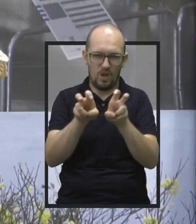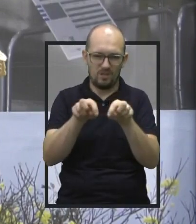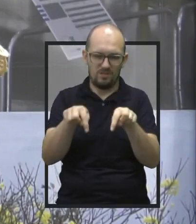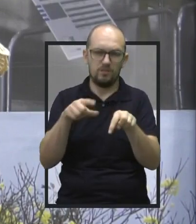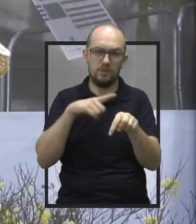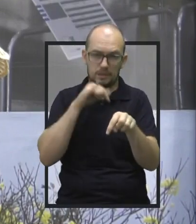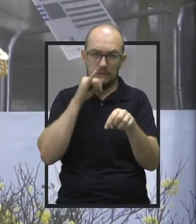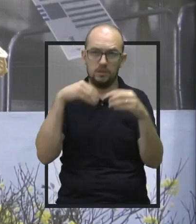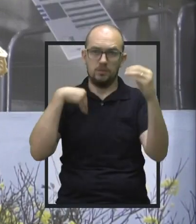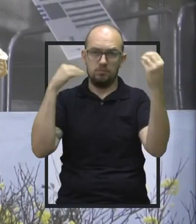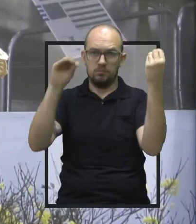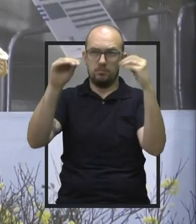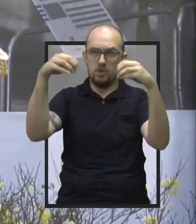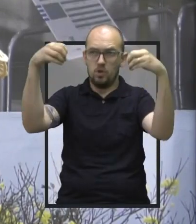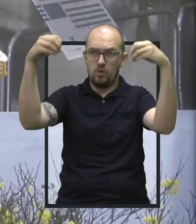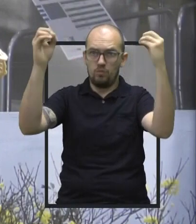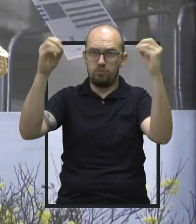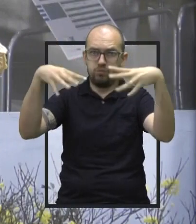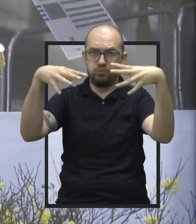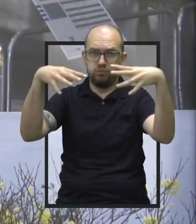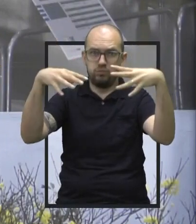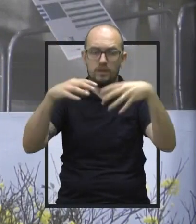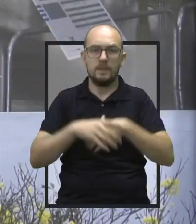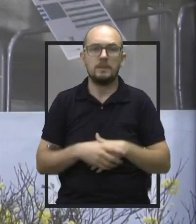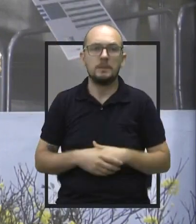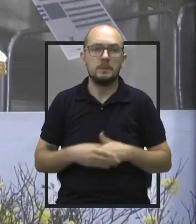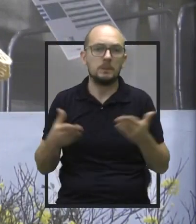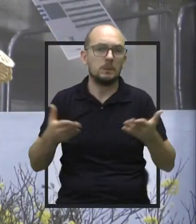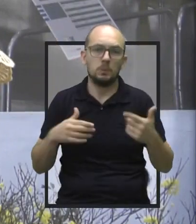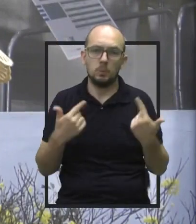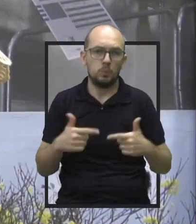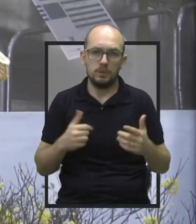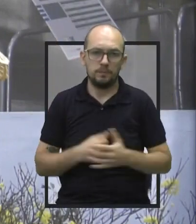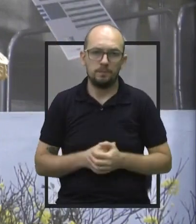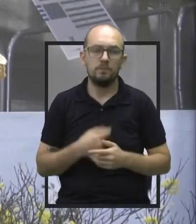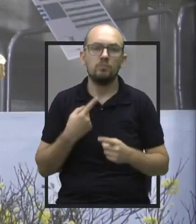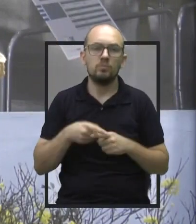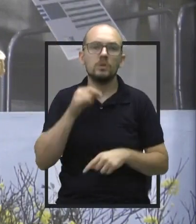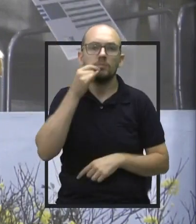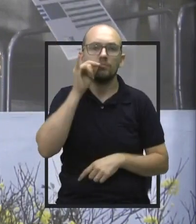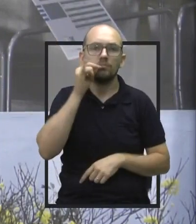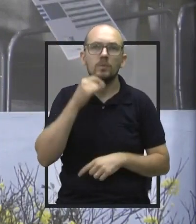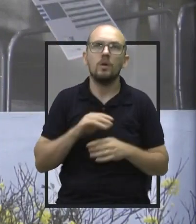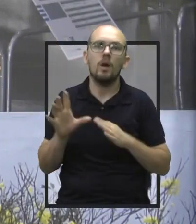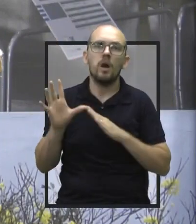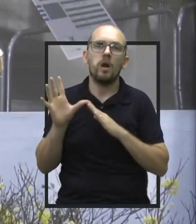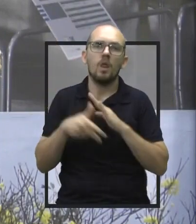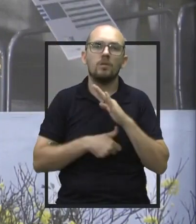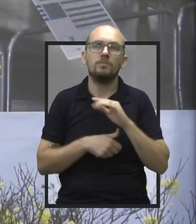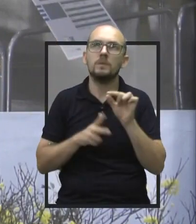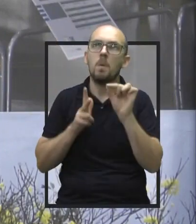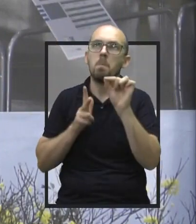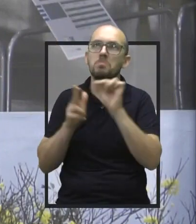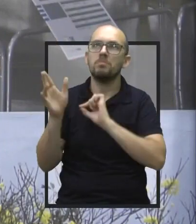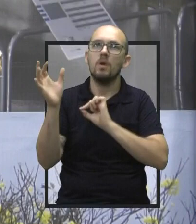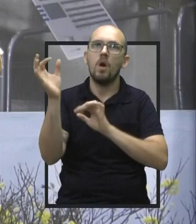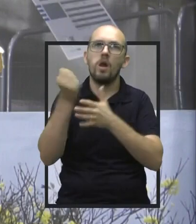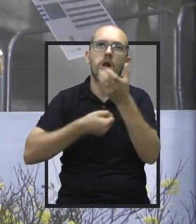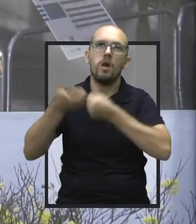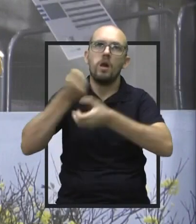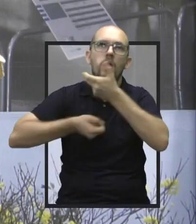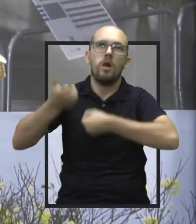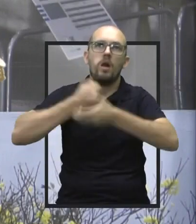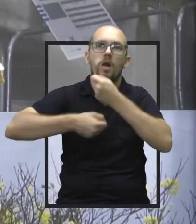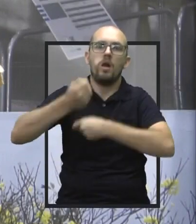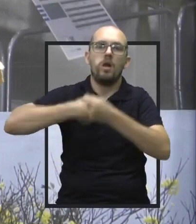exemplo, iluminação e não tem mais essa iluminação porque os fios são roubados. Infelizmente, a gente ainda tem que lidar com isso.